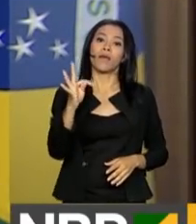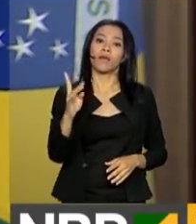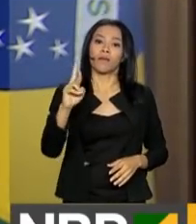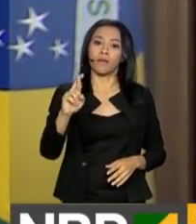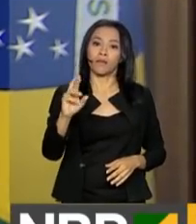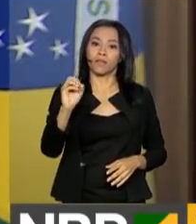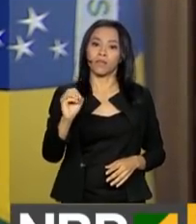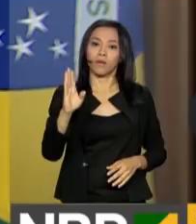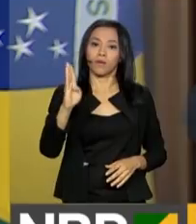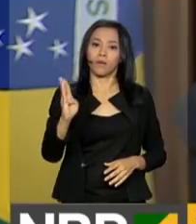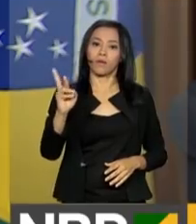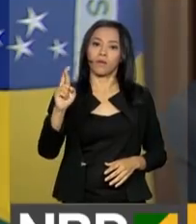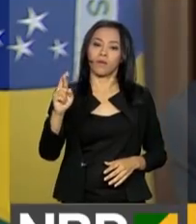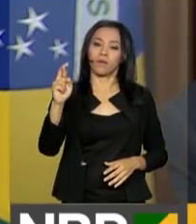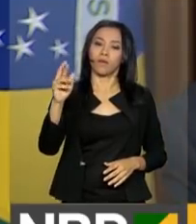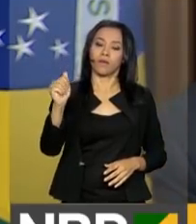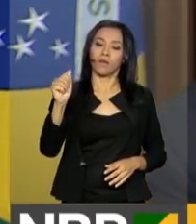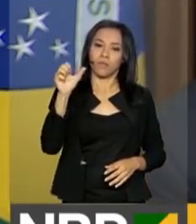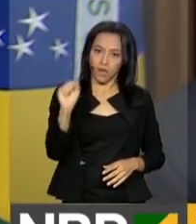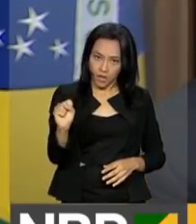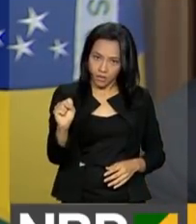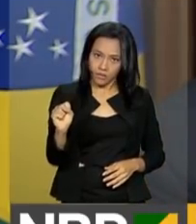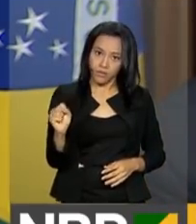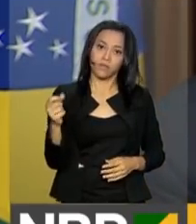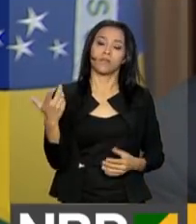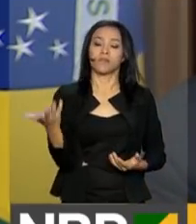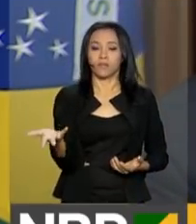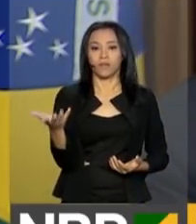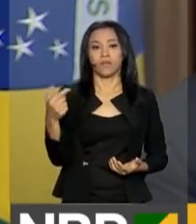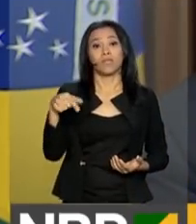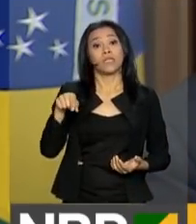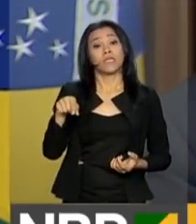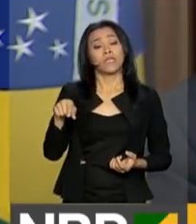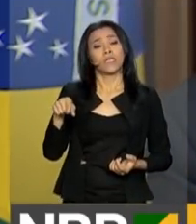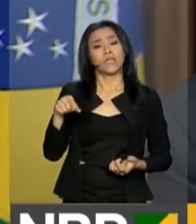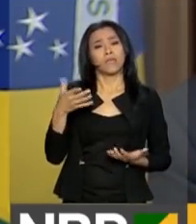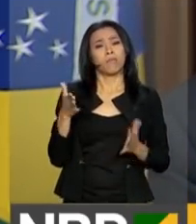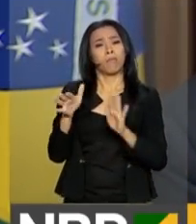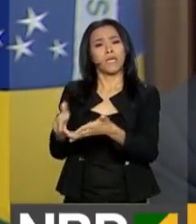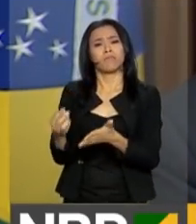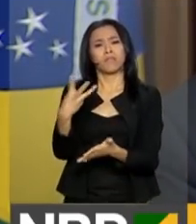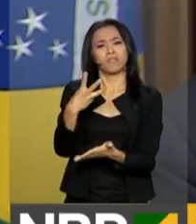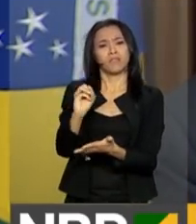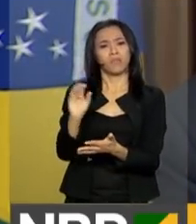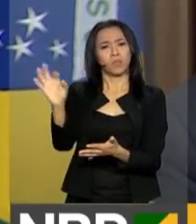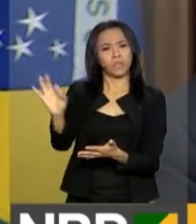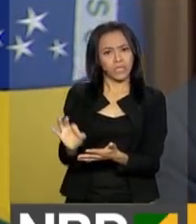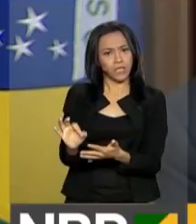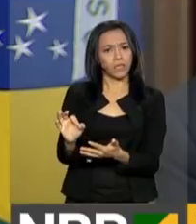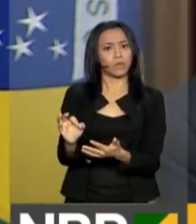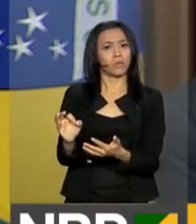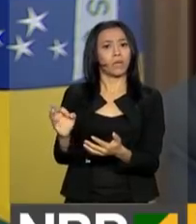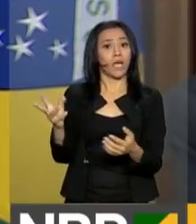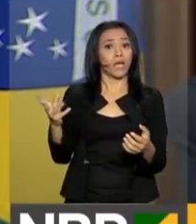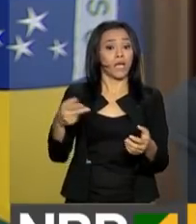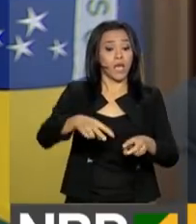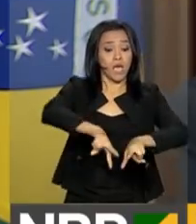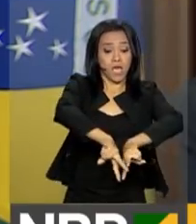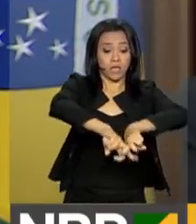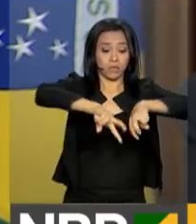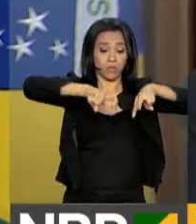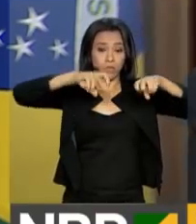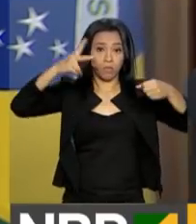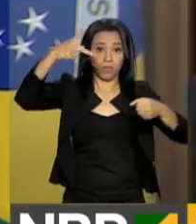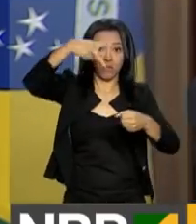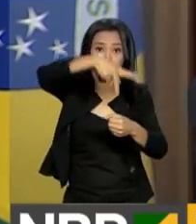da da petrobras é que necessariamente participar com 30 por cento dos empreendimentos na exploração e opressão quando resolvemos